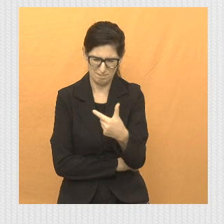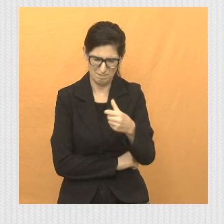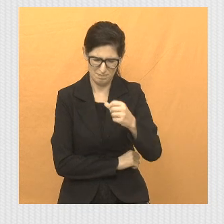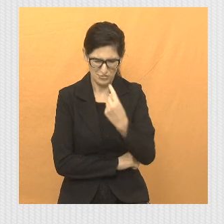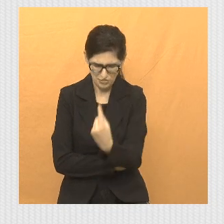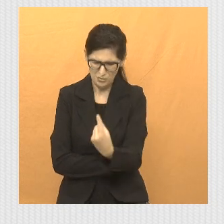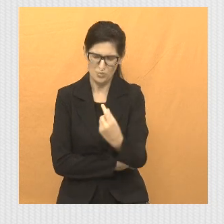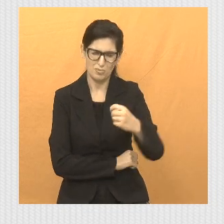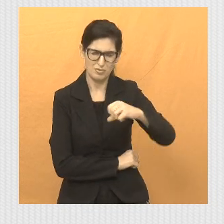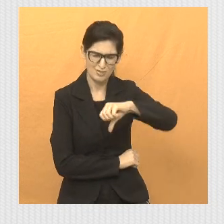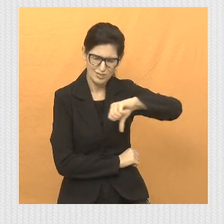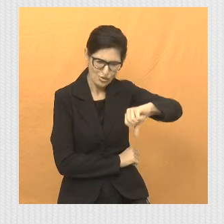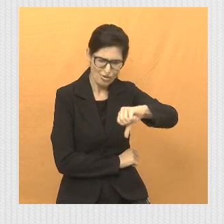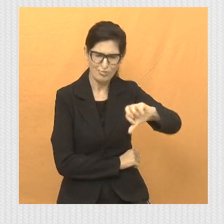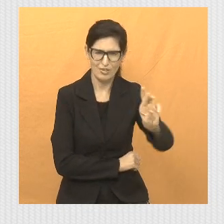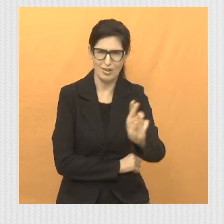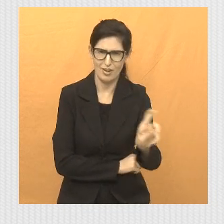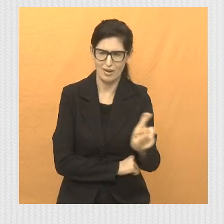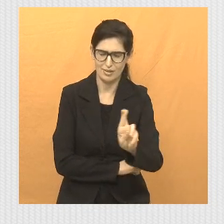521.900.